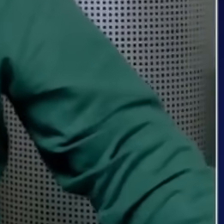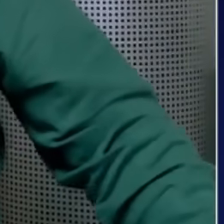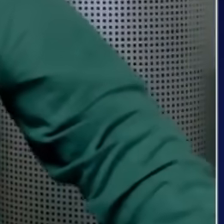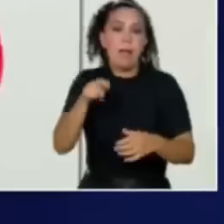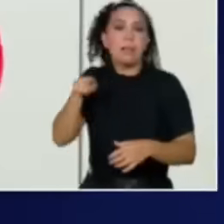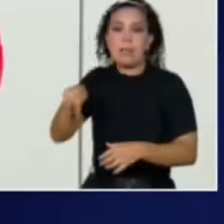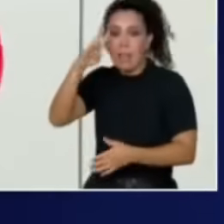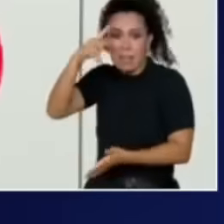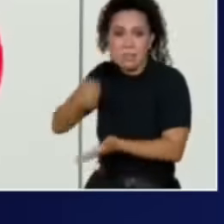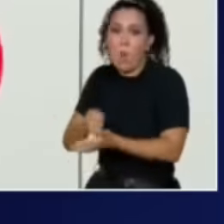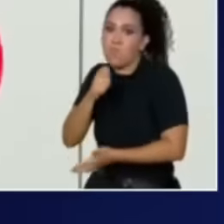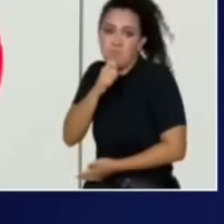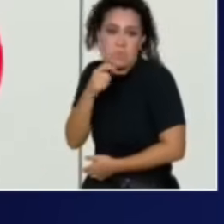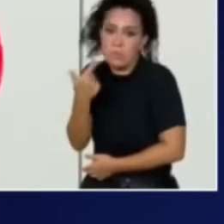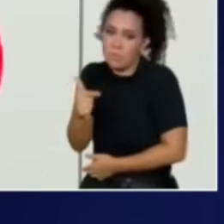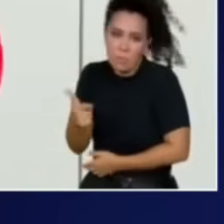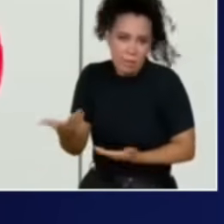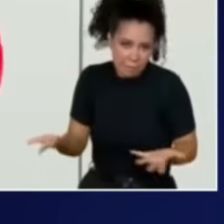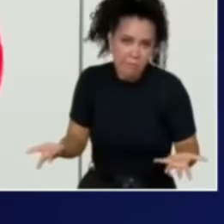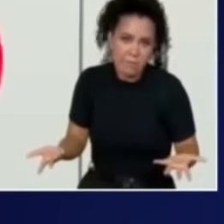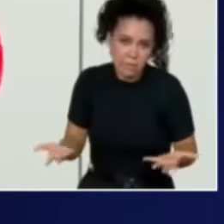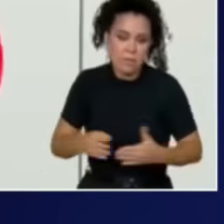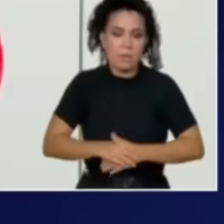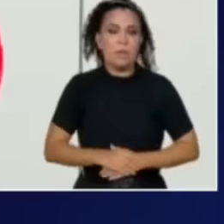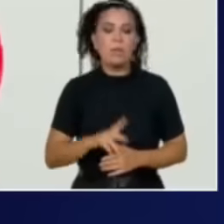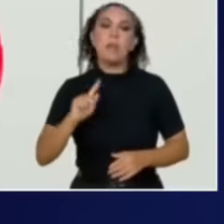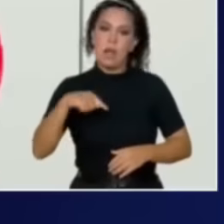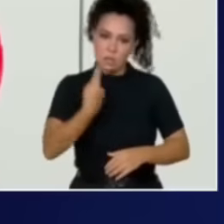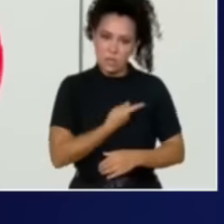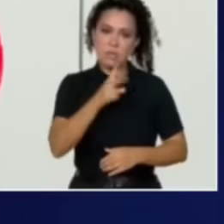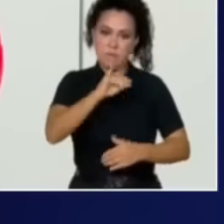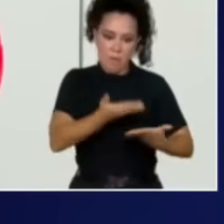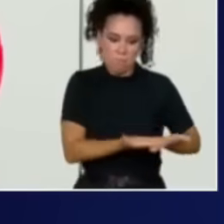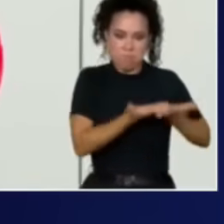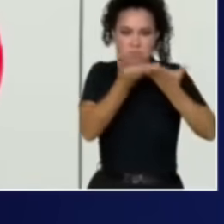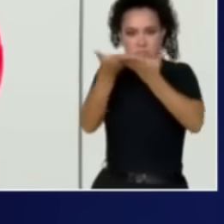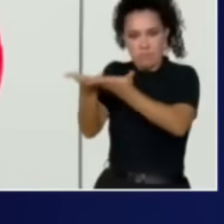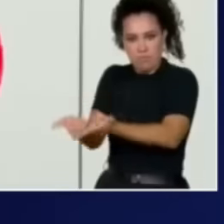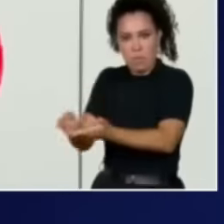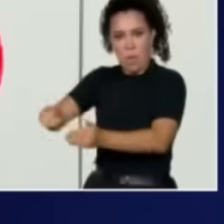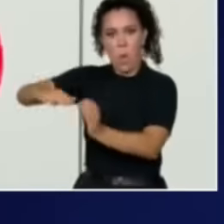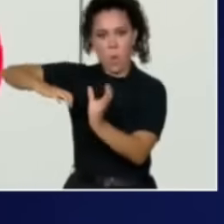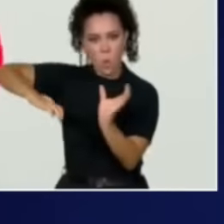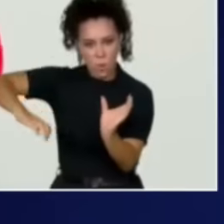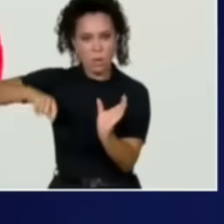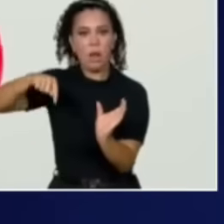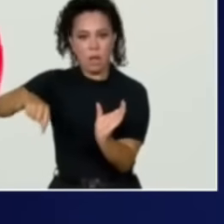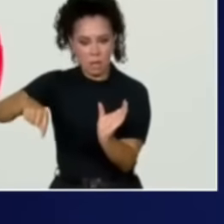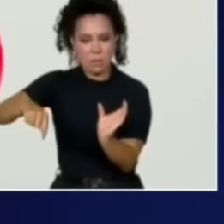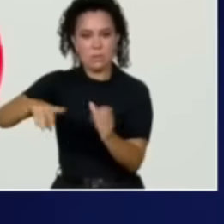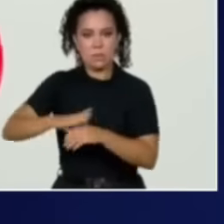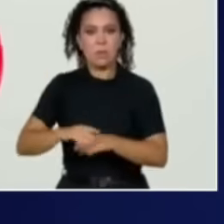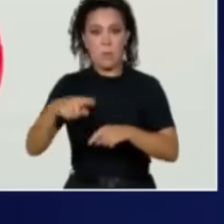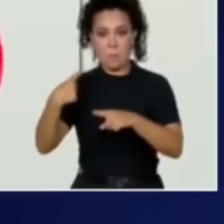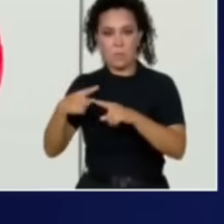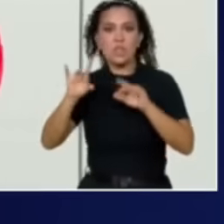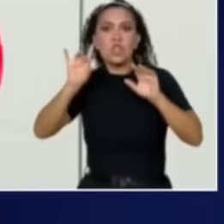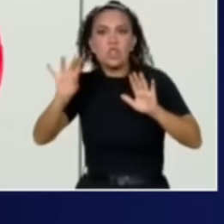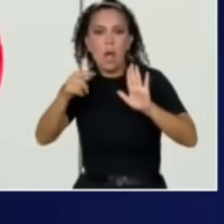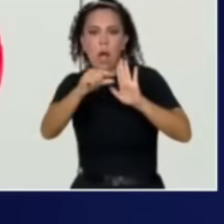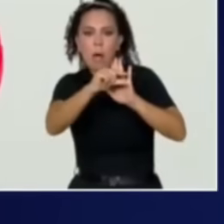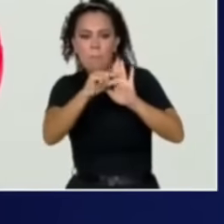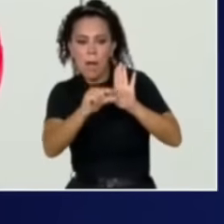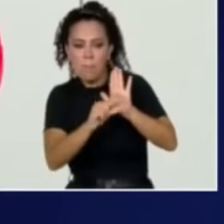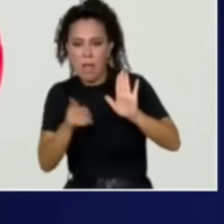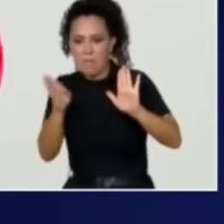né Nós vamos eh levar o Congresso Nacional não apenas o as razões do veto para